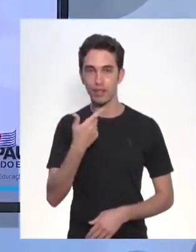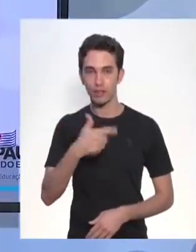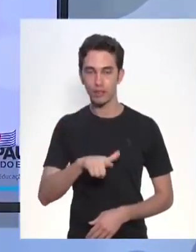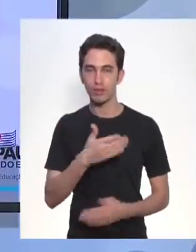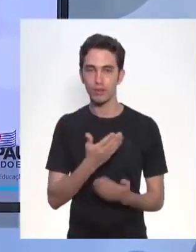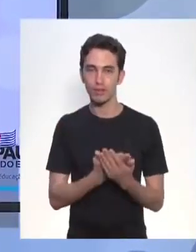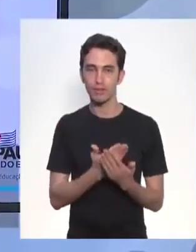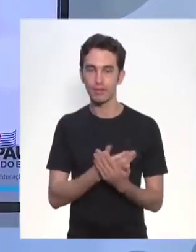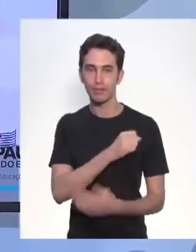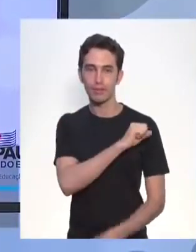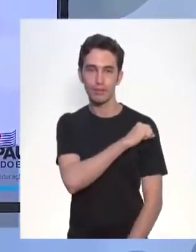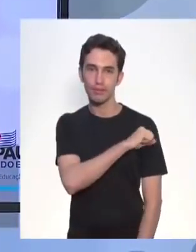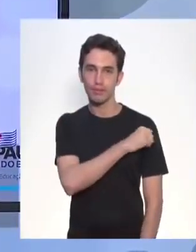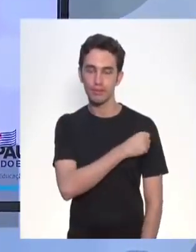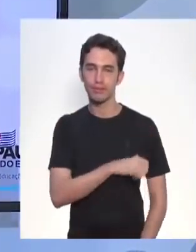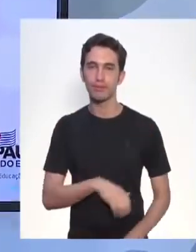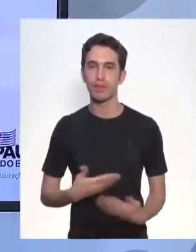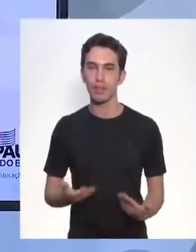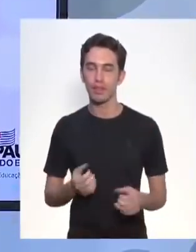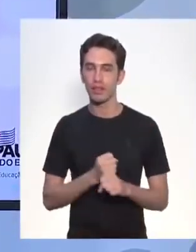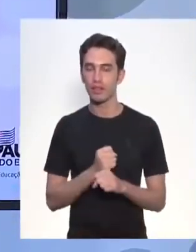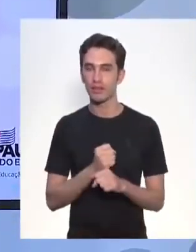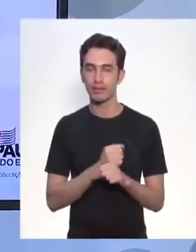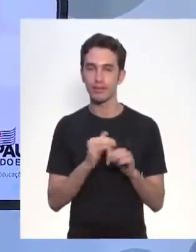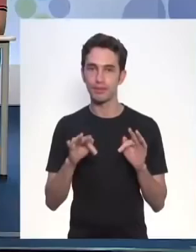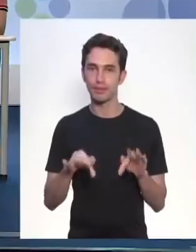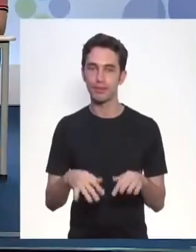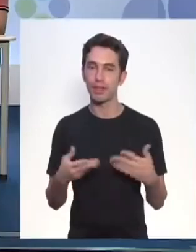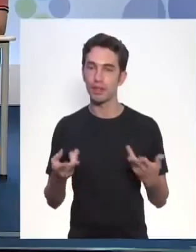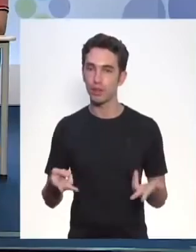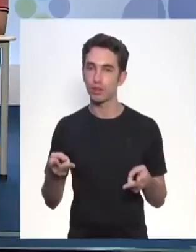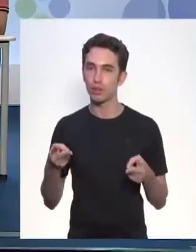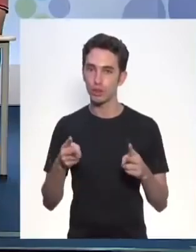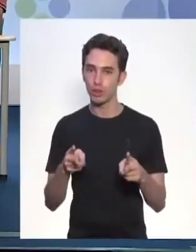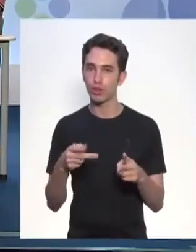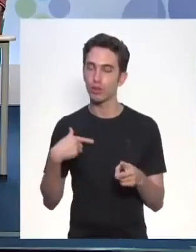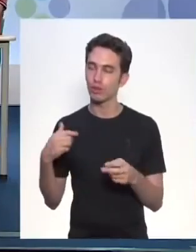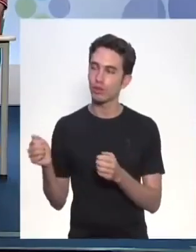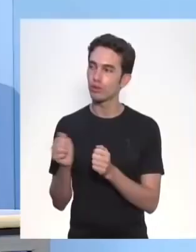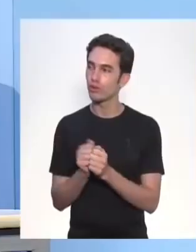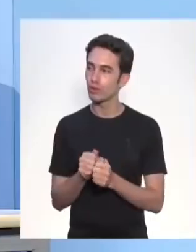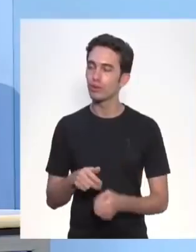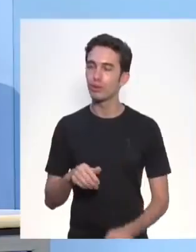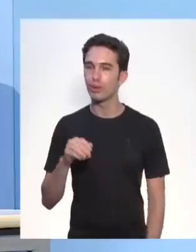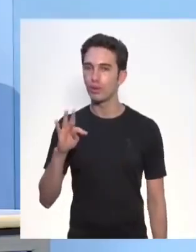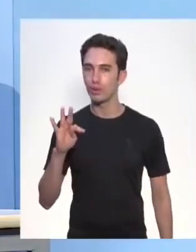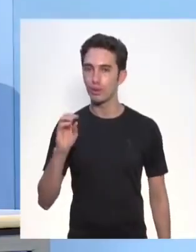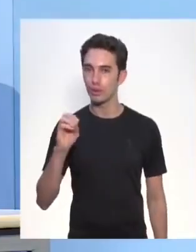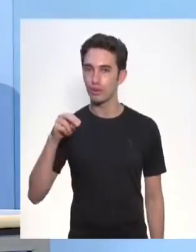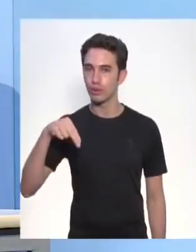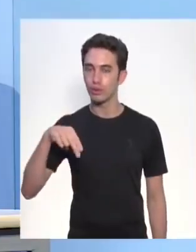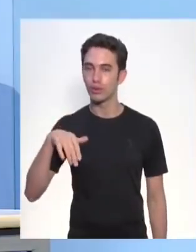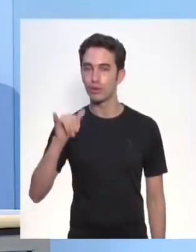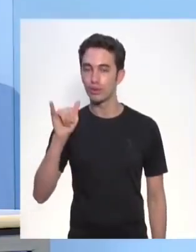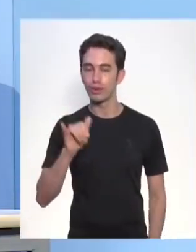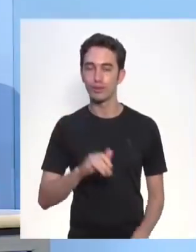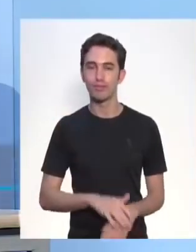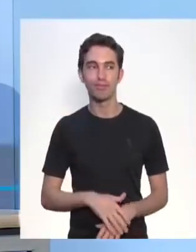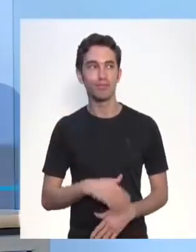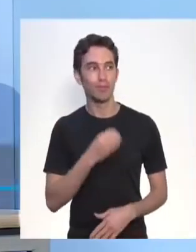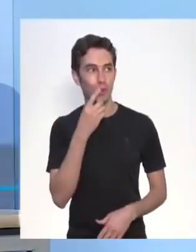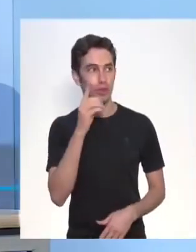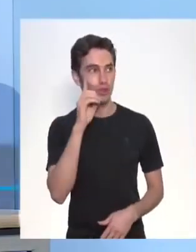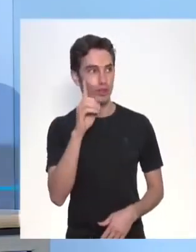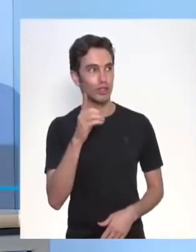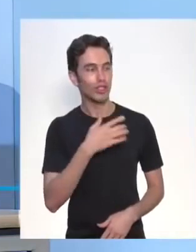ensino fundamental, anos finais. Hoje comigo, sempre um prazer, professor Tony. Bom dia, Tony. Bom dia, Osmar. O prazer é todo meu. E não